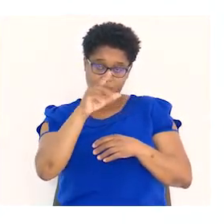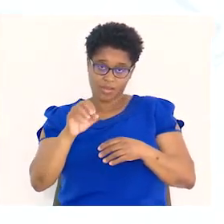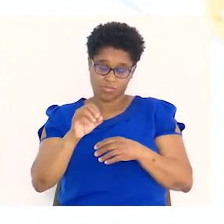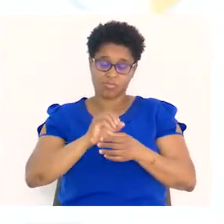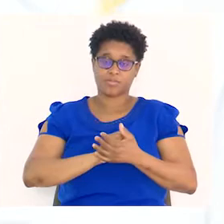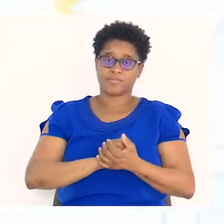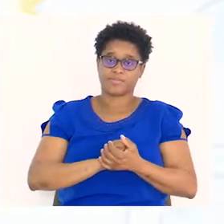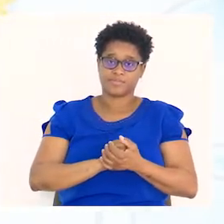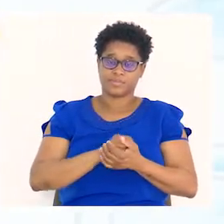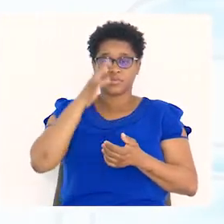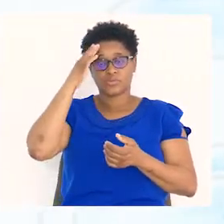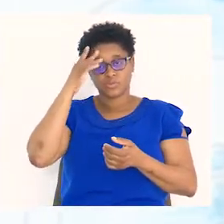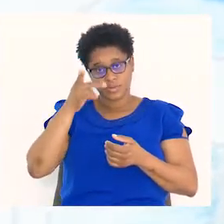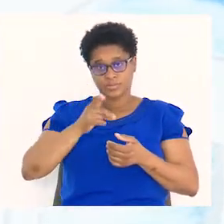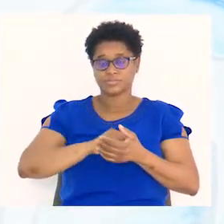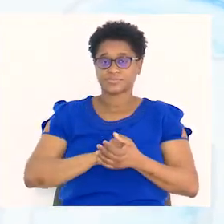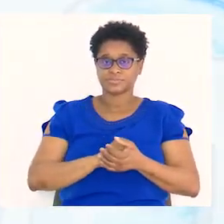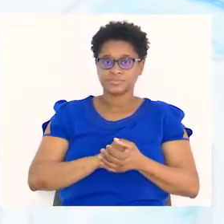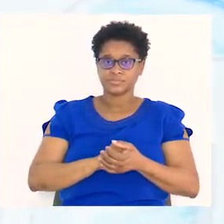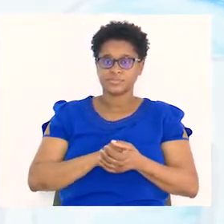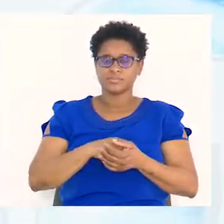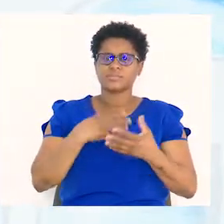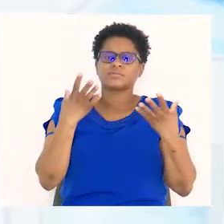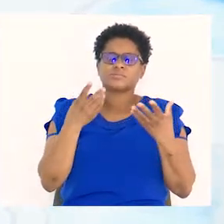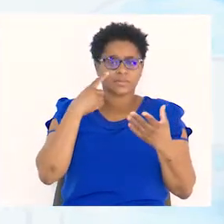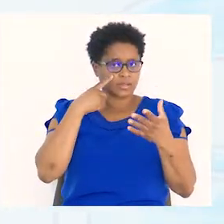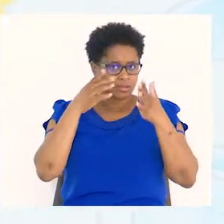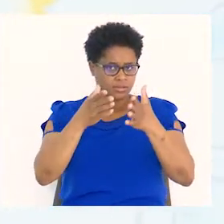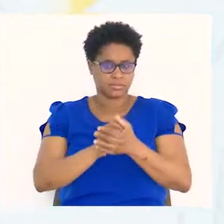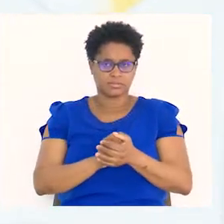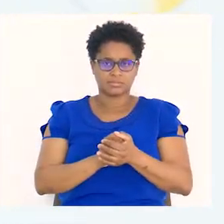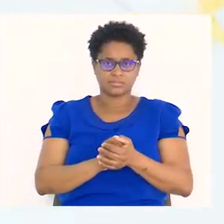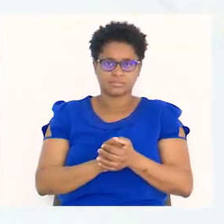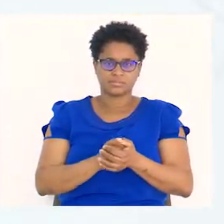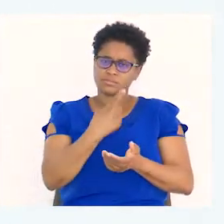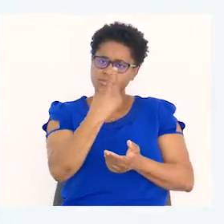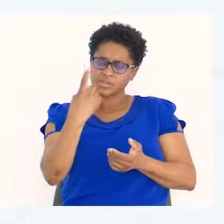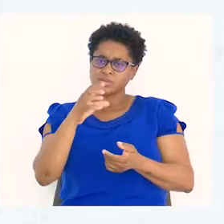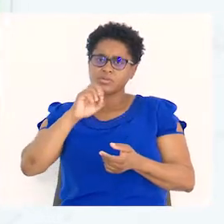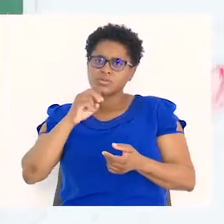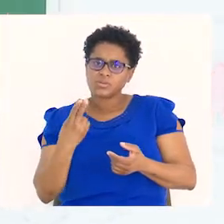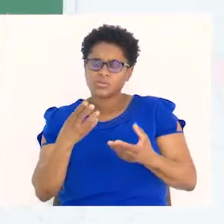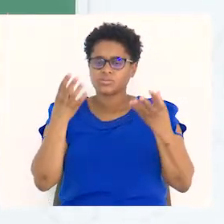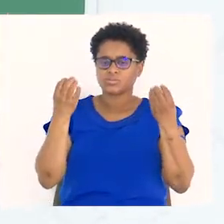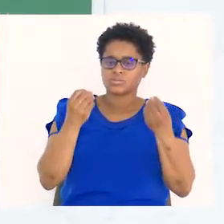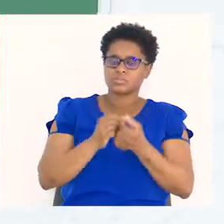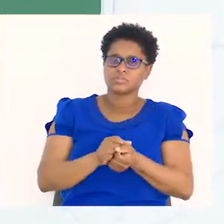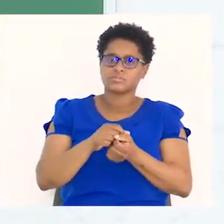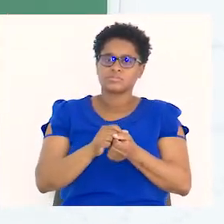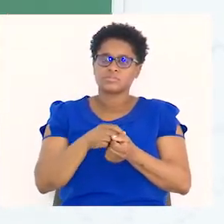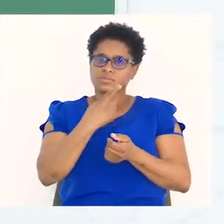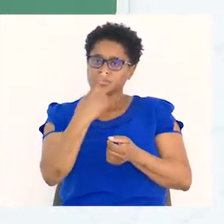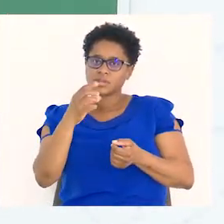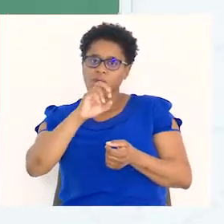Número. Presta atenção. É o singular e o plural. Singular ou